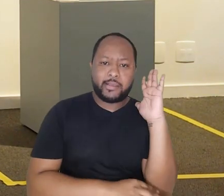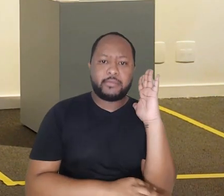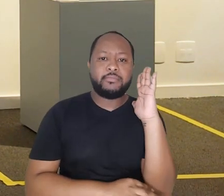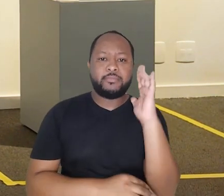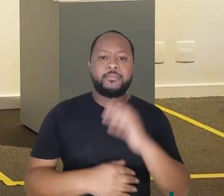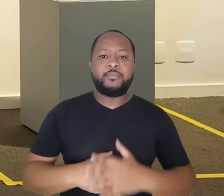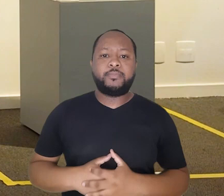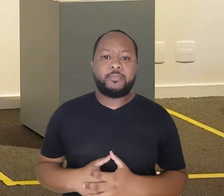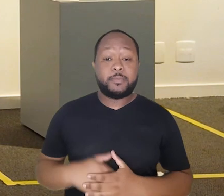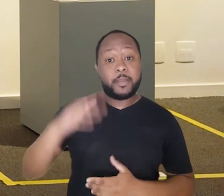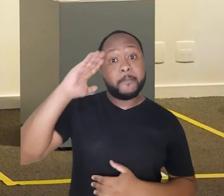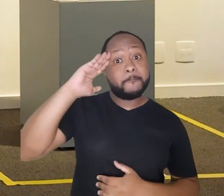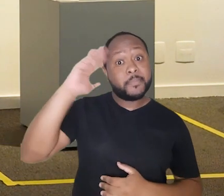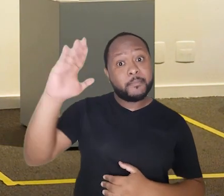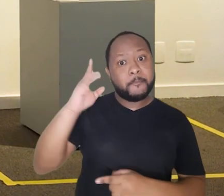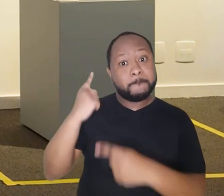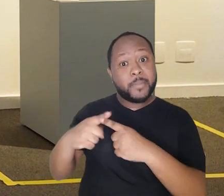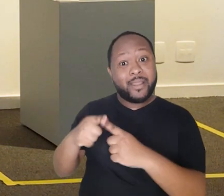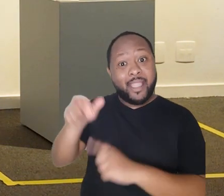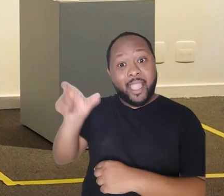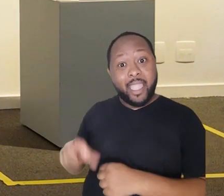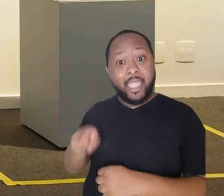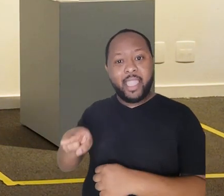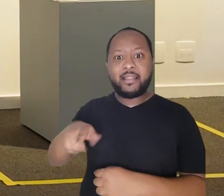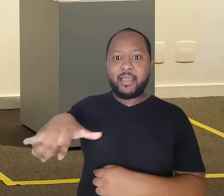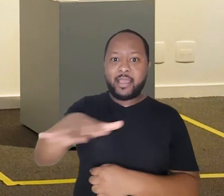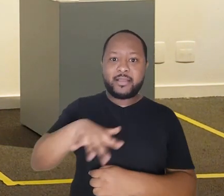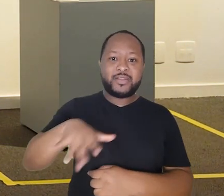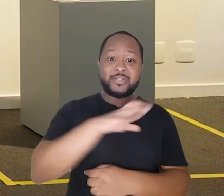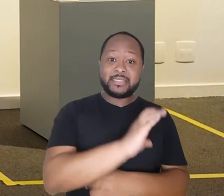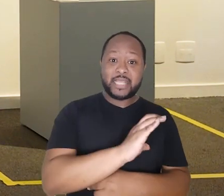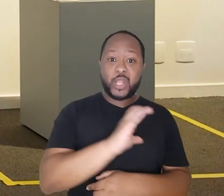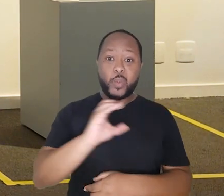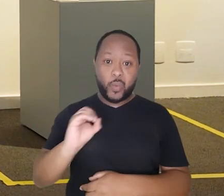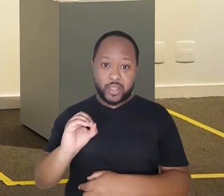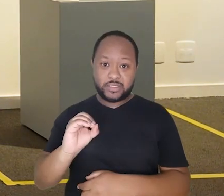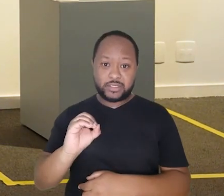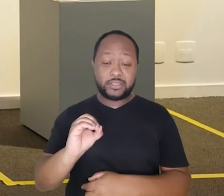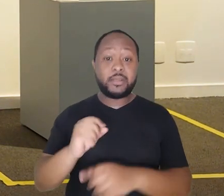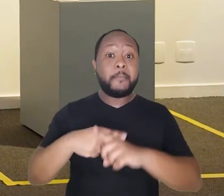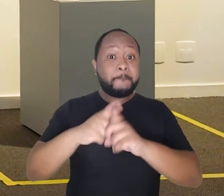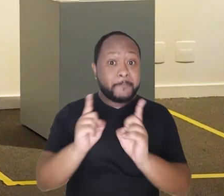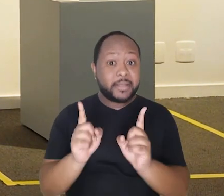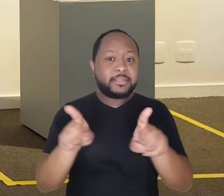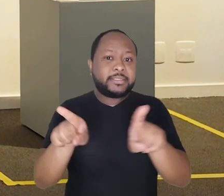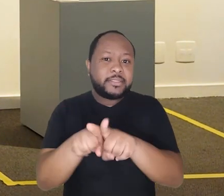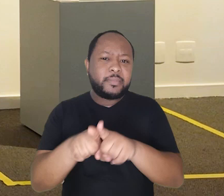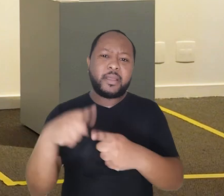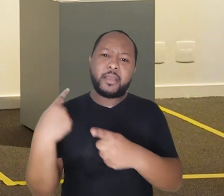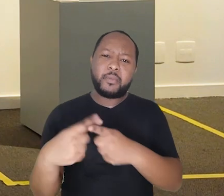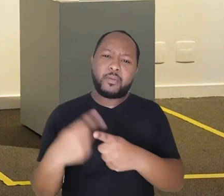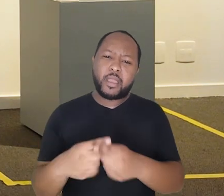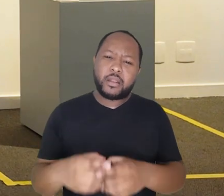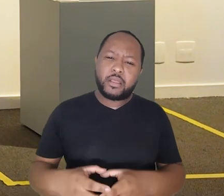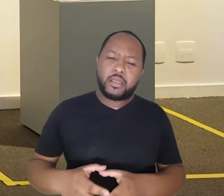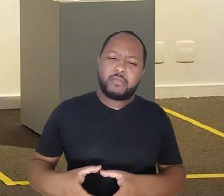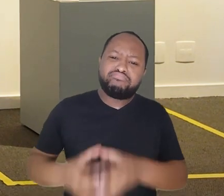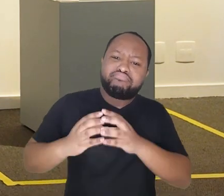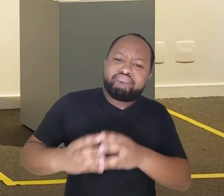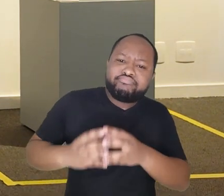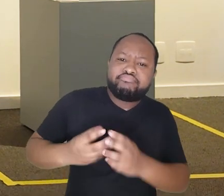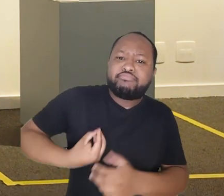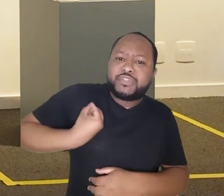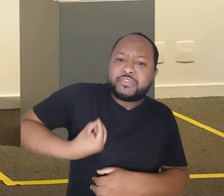natureza, principalmente por estar nessa região centro-oeste, mas também por ter tido contato com